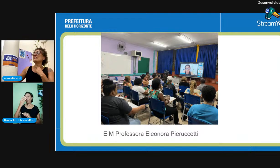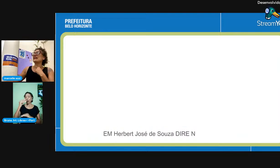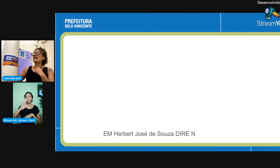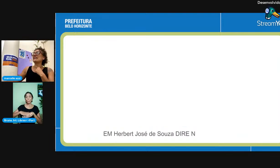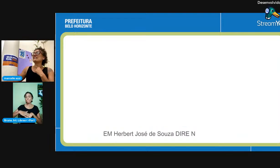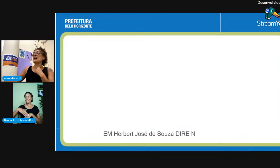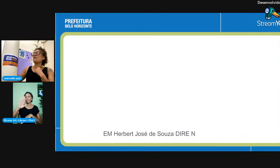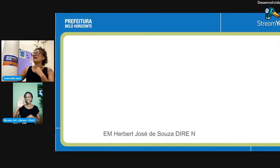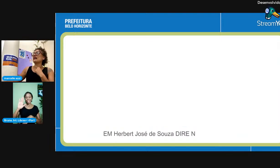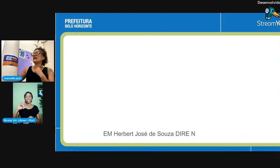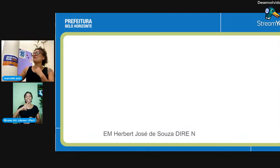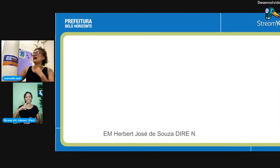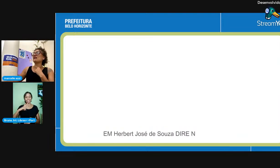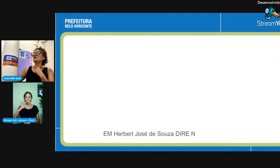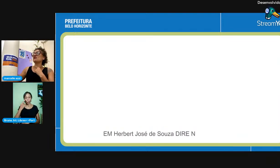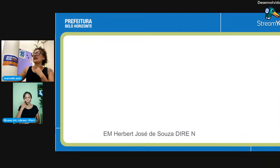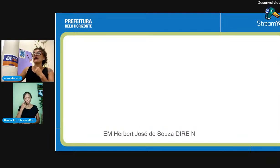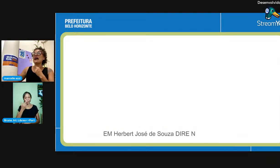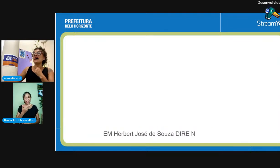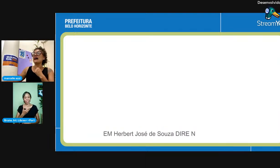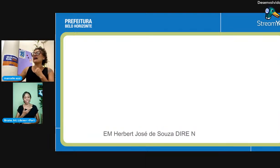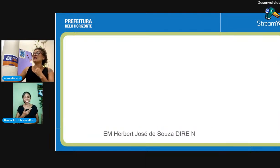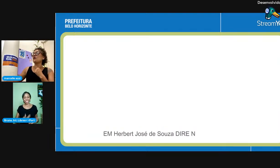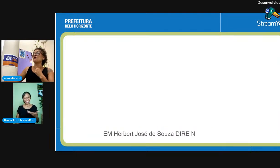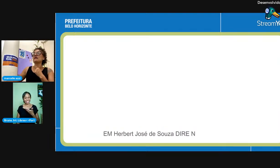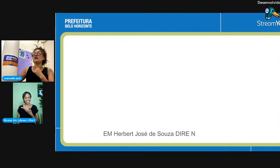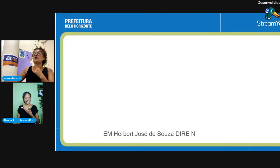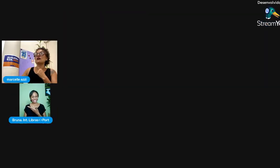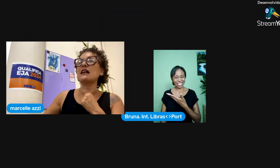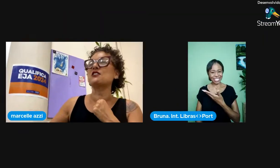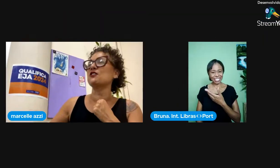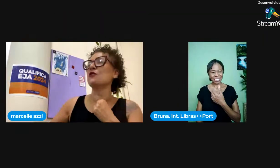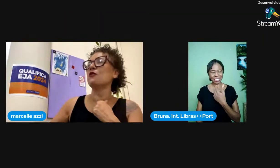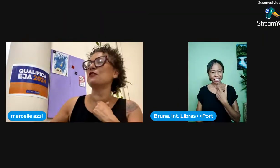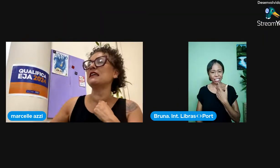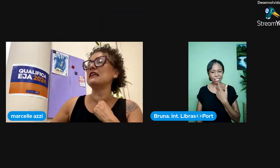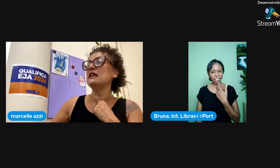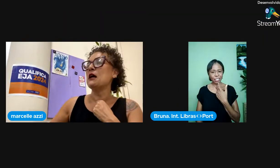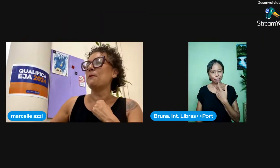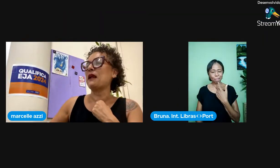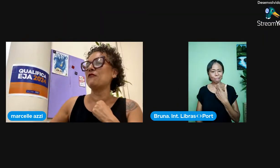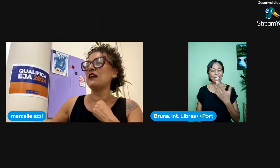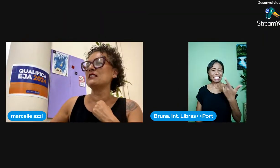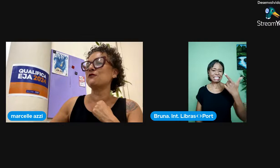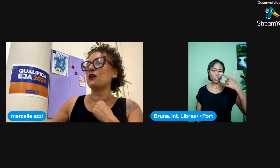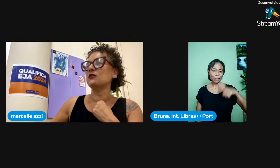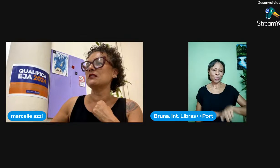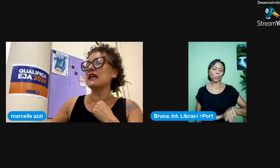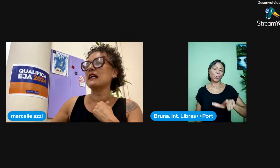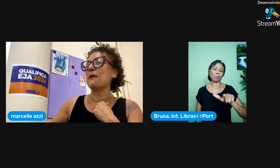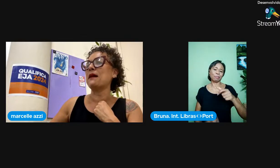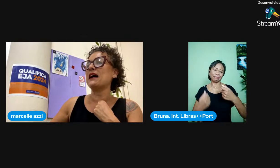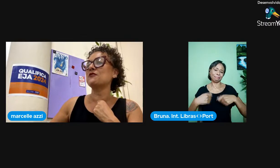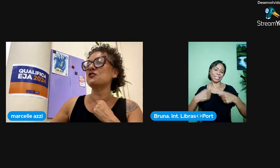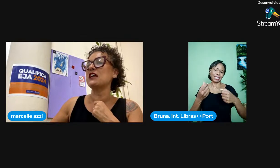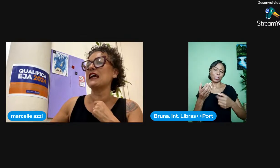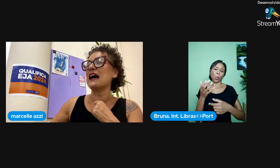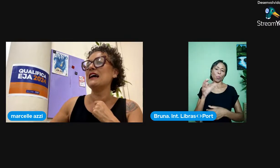fotos que acabaram de chegar. Ah, não, eu vou ter que colocar de novo aqui para ver as fotos que